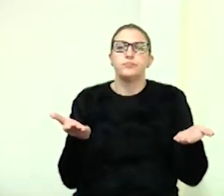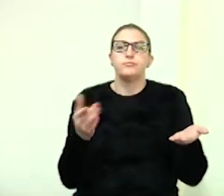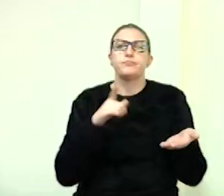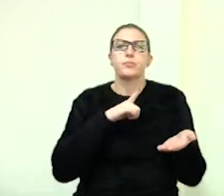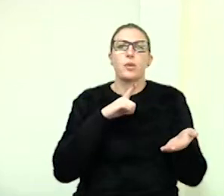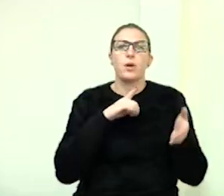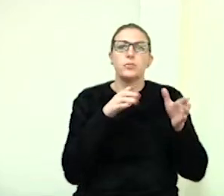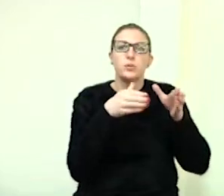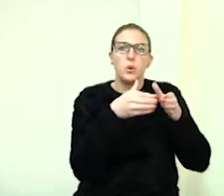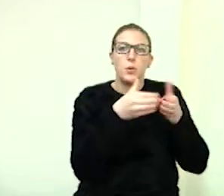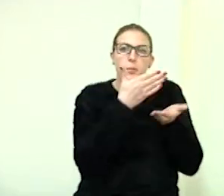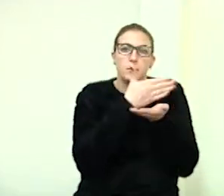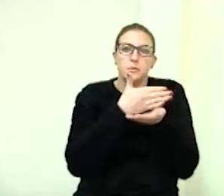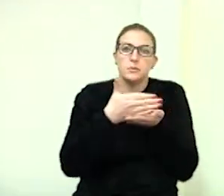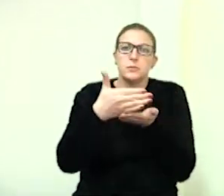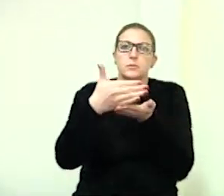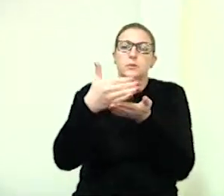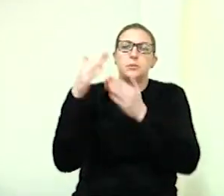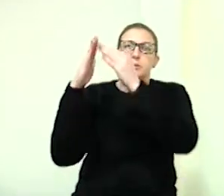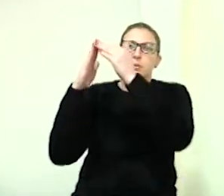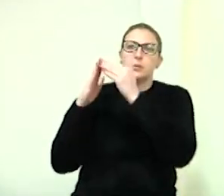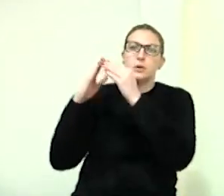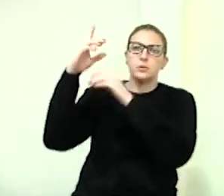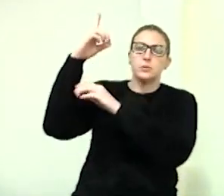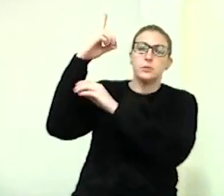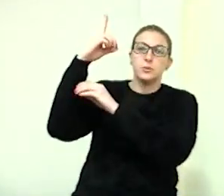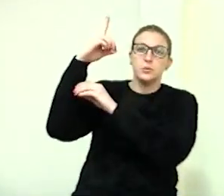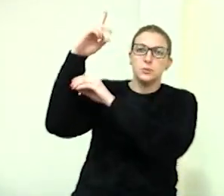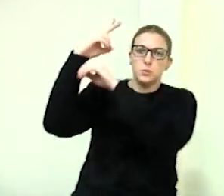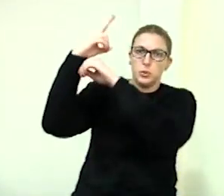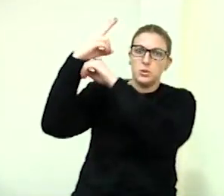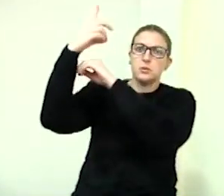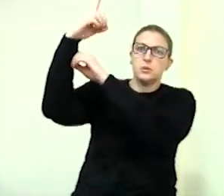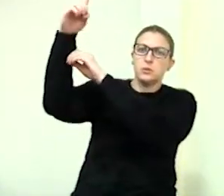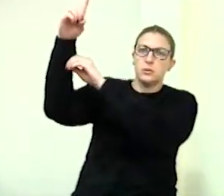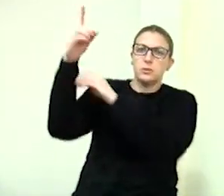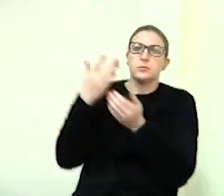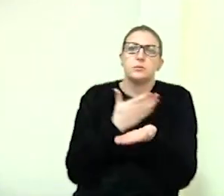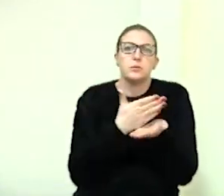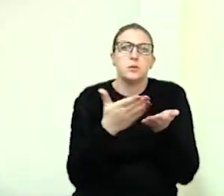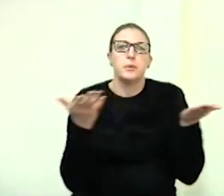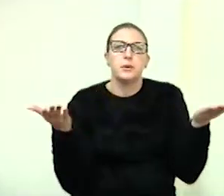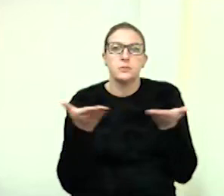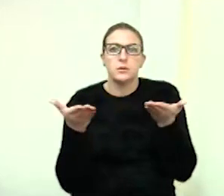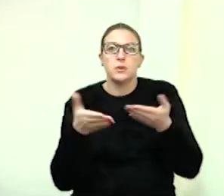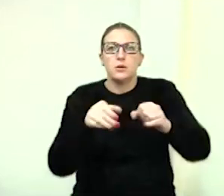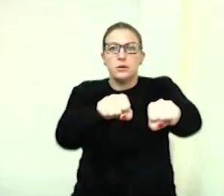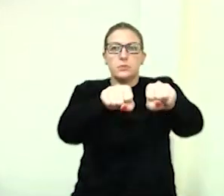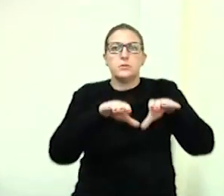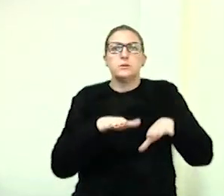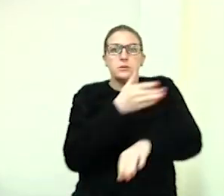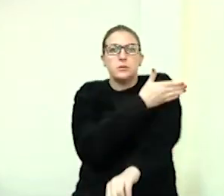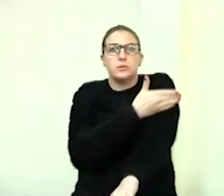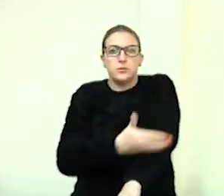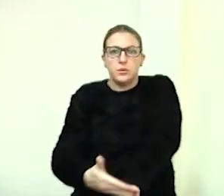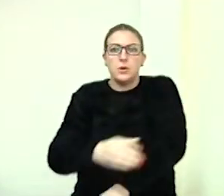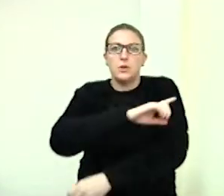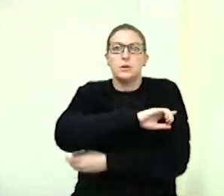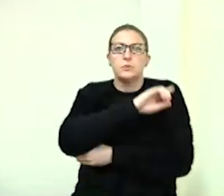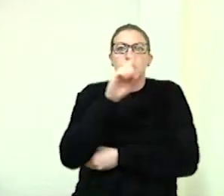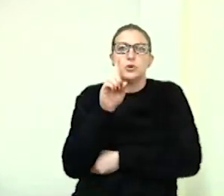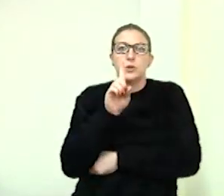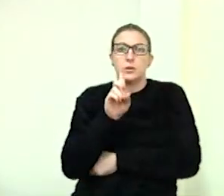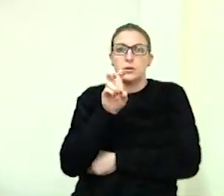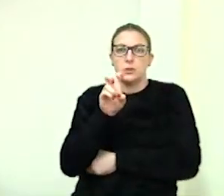havendo coro regimental, invocando a proteção de Deus, declaro aberto os trabalhos da presente sessão plenária ordinária de 15 de junho de